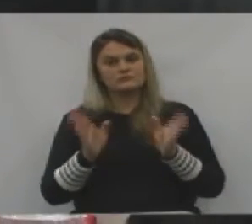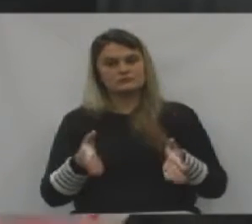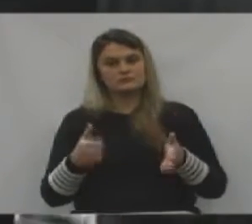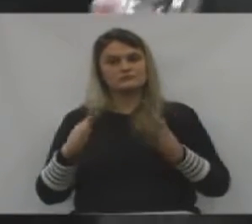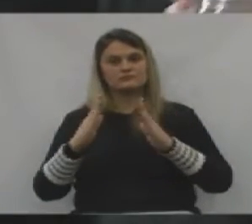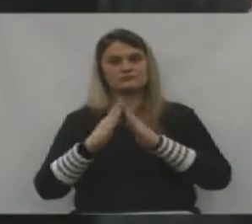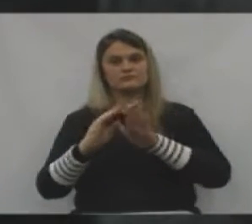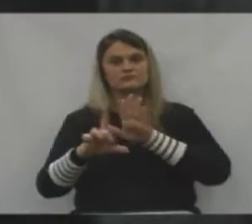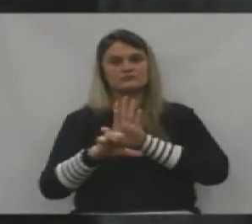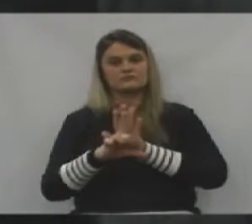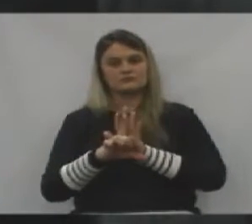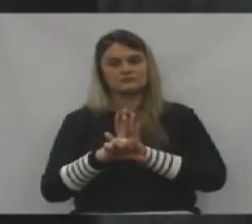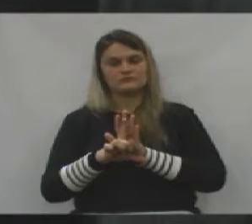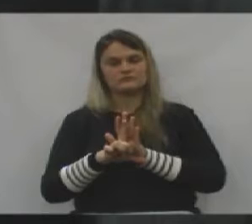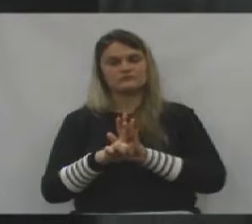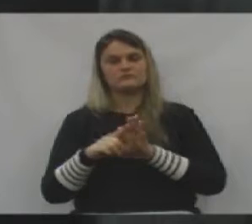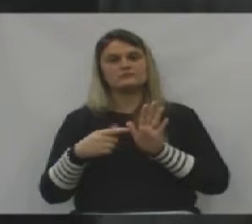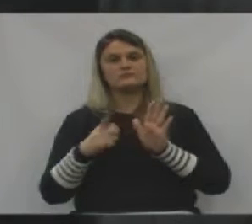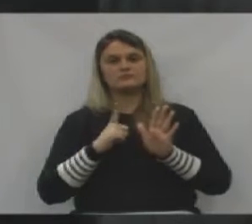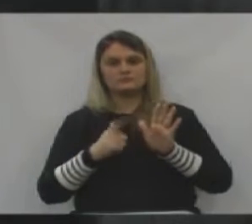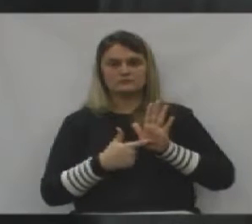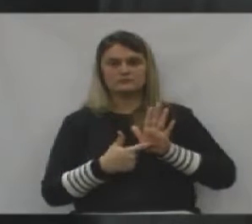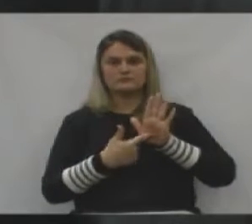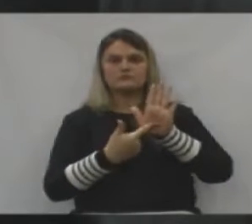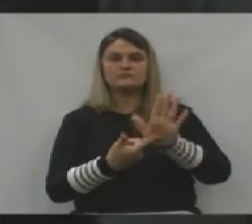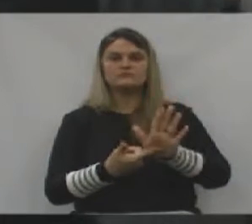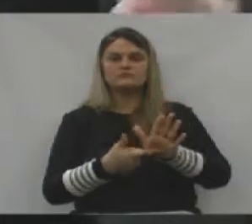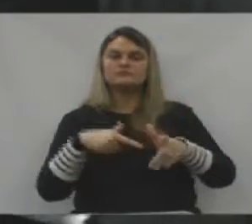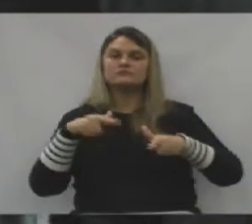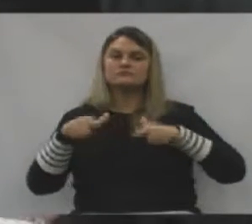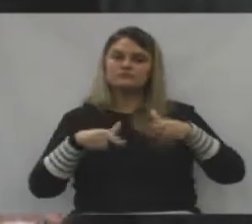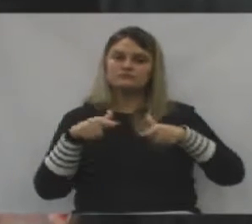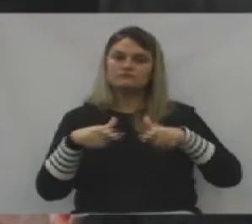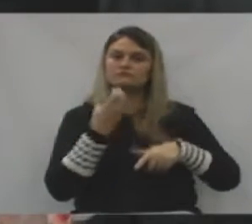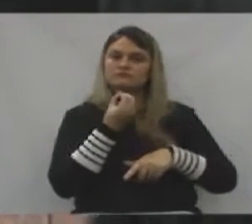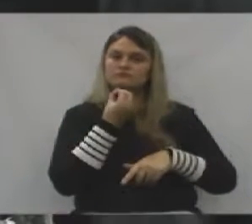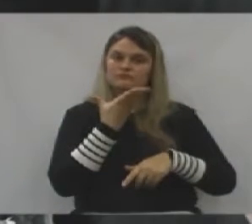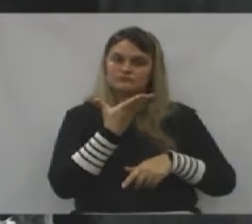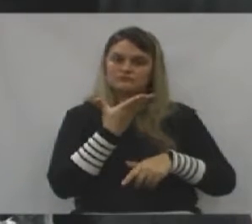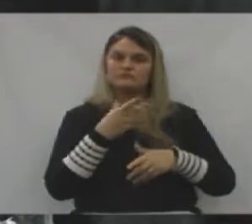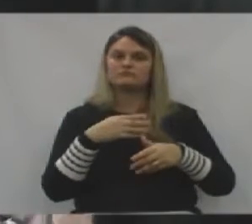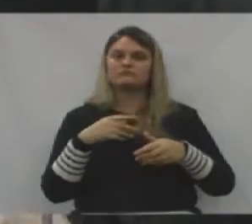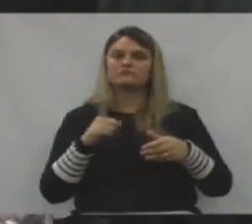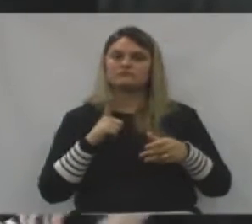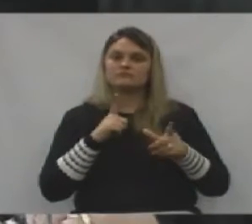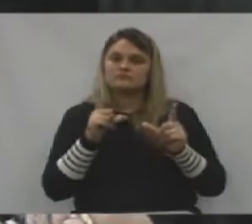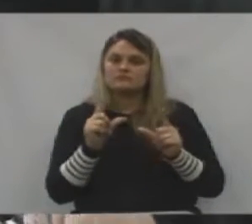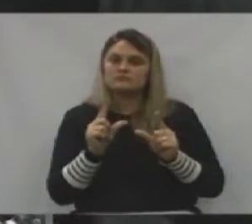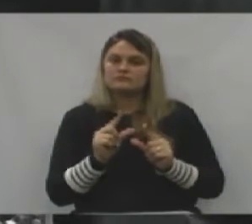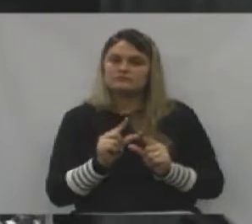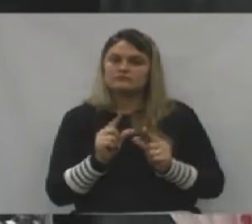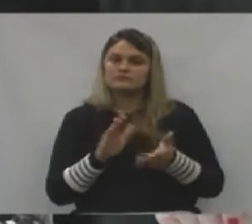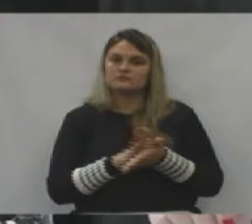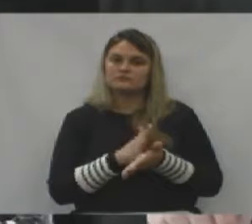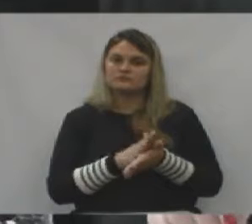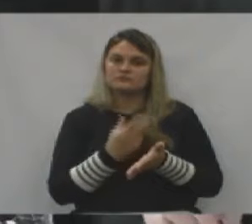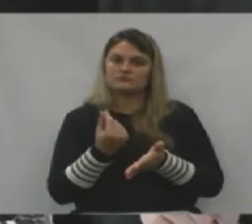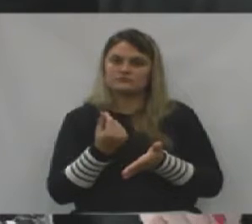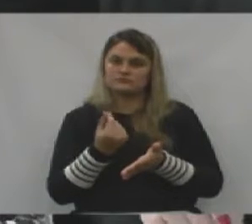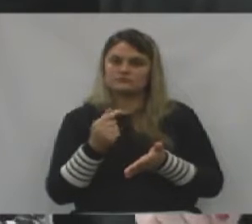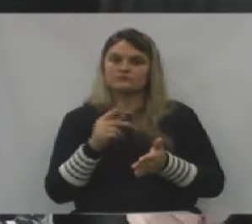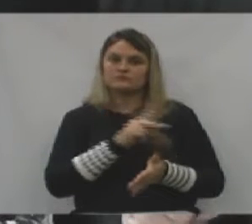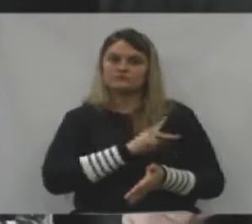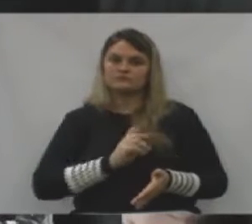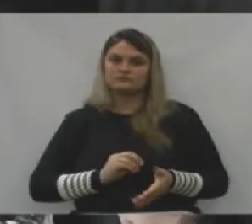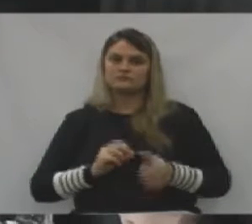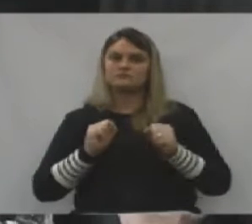Poder Legislativo, estar mostrando o trabalho bem feito, estar economizando o dinheiro público e